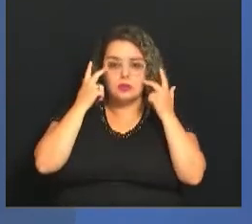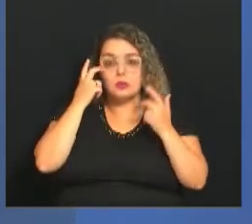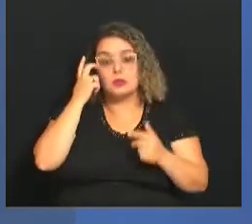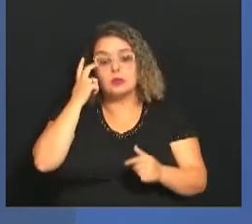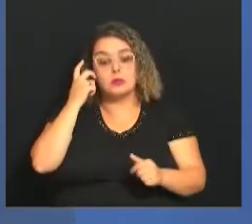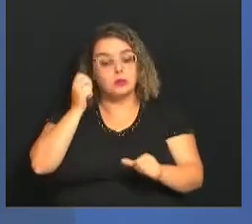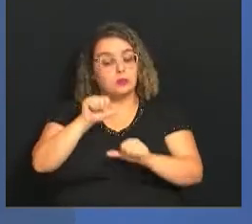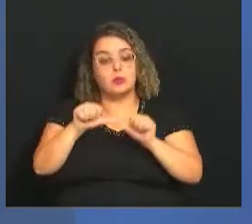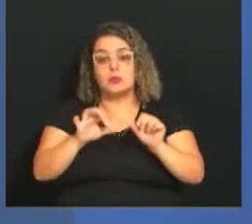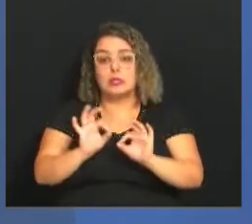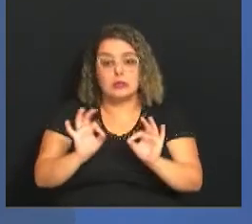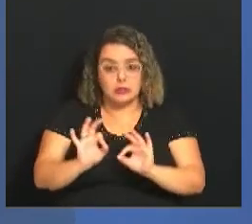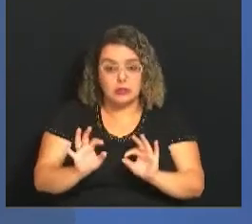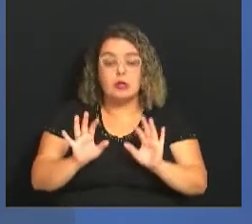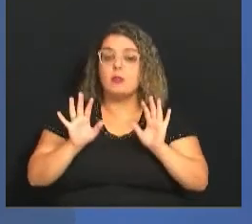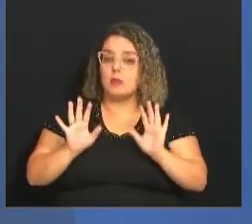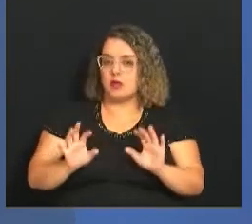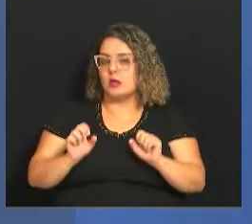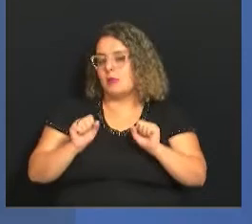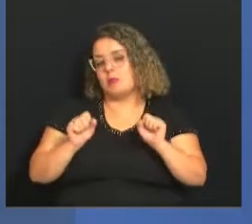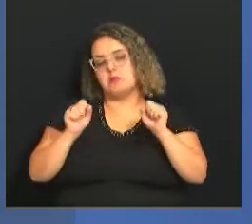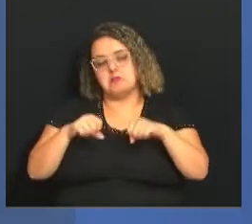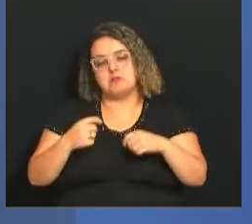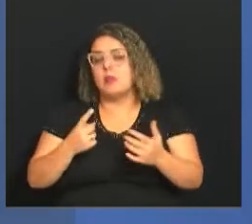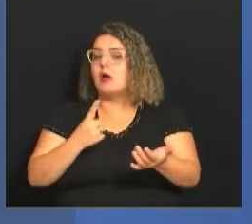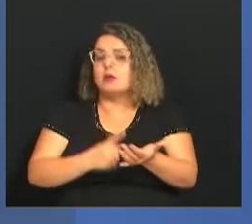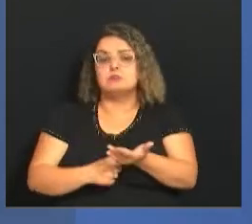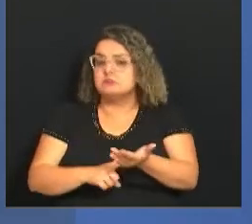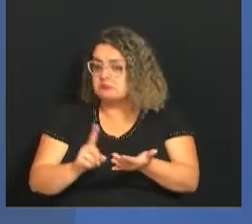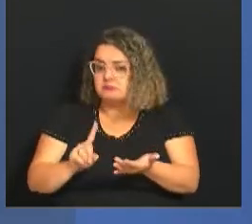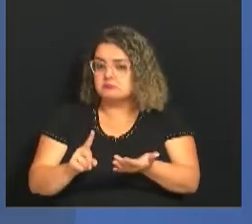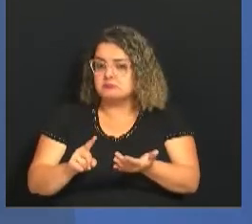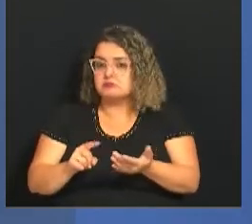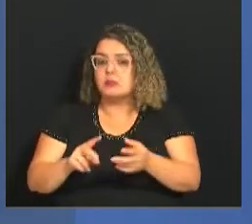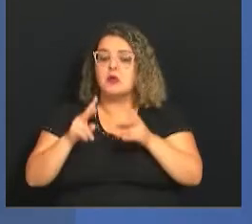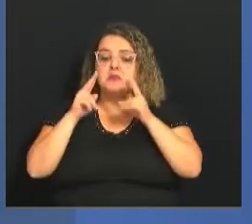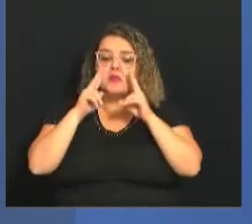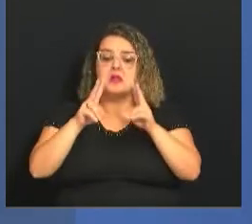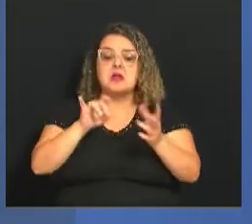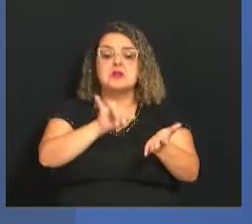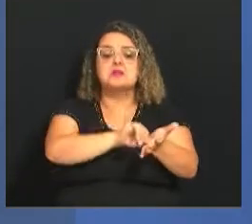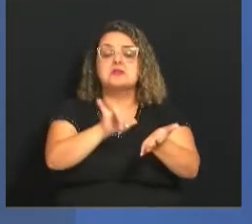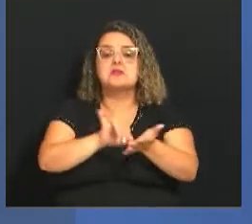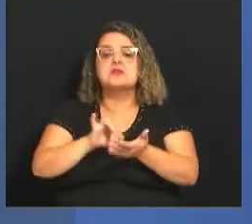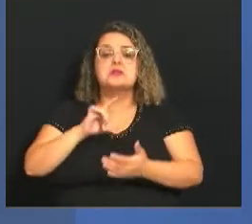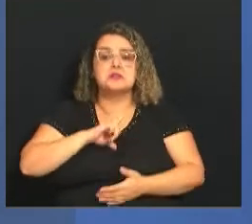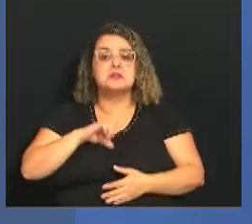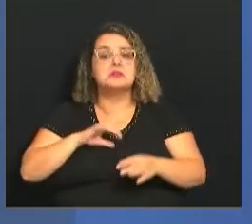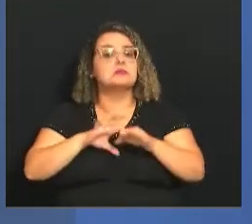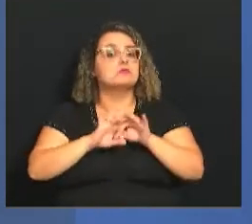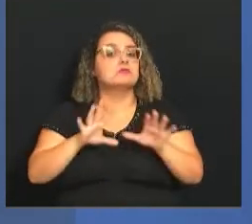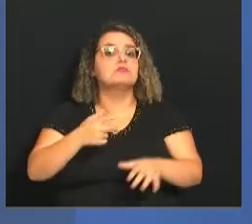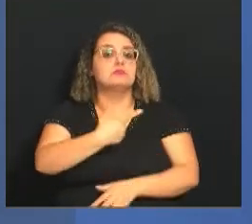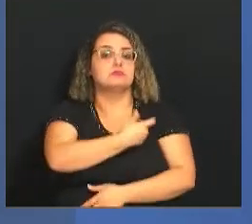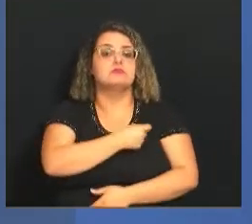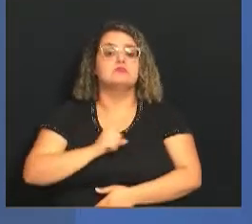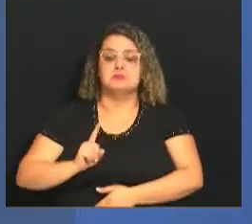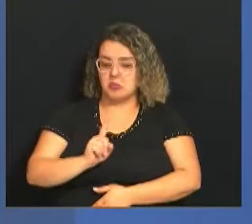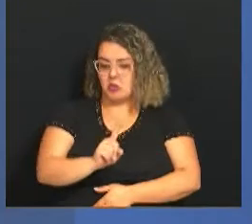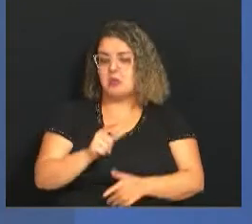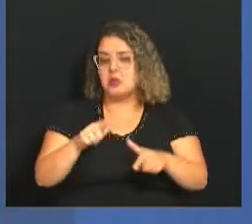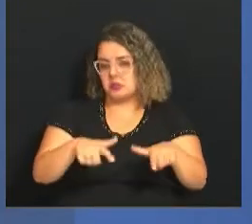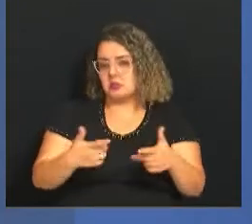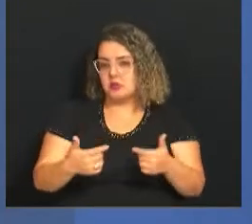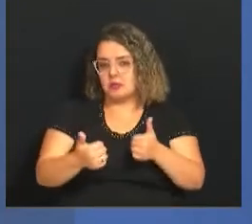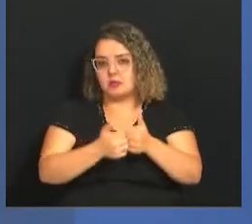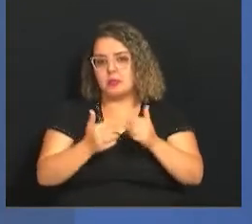nada, mas é possível. Você não agendou? Olhe lá o centro de saúde que tem a vacina disponível e vá até a unidade mais perto da